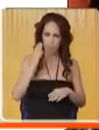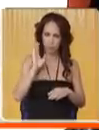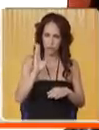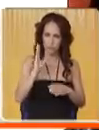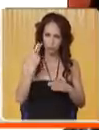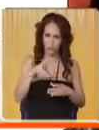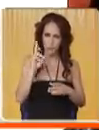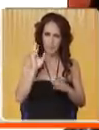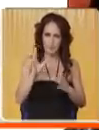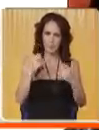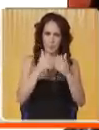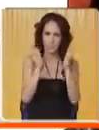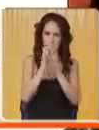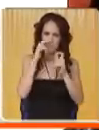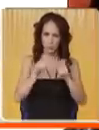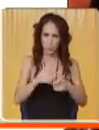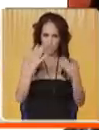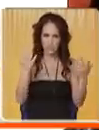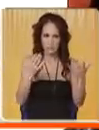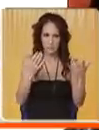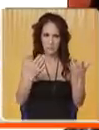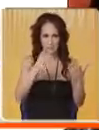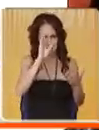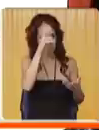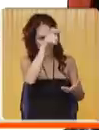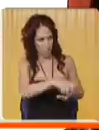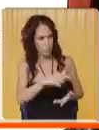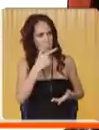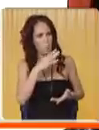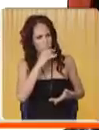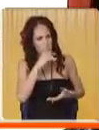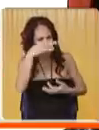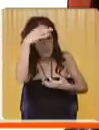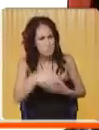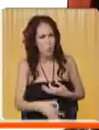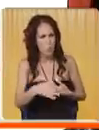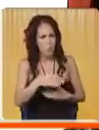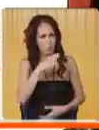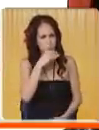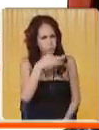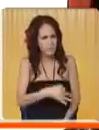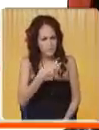Judiciária. Toda a gente está na presença de um grande polícia. Foi um grande